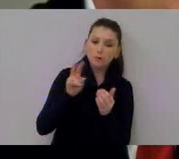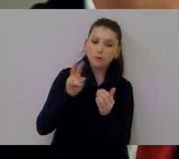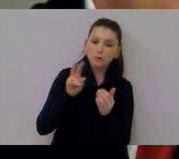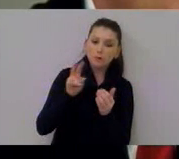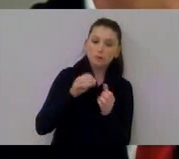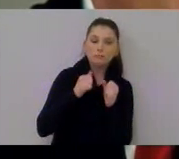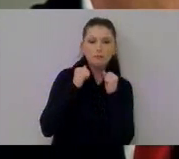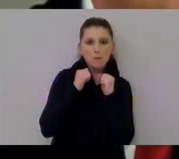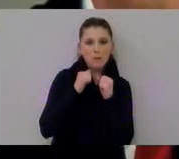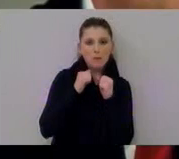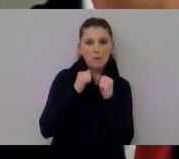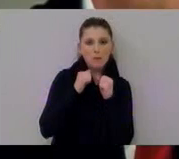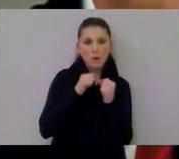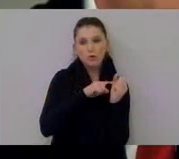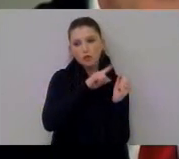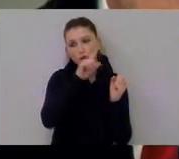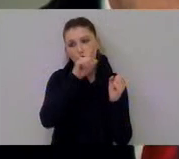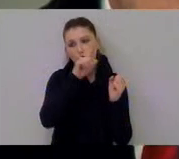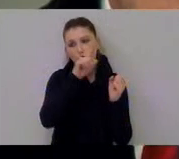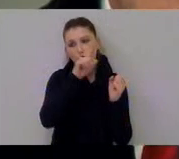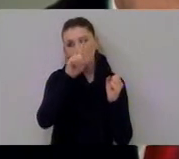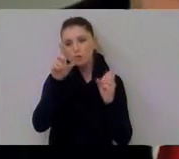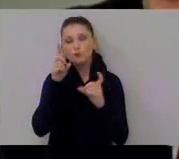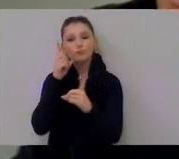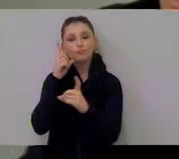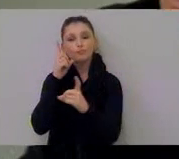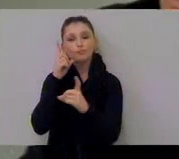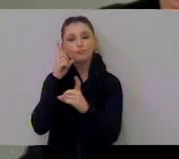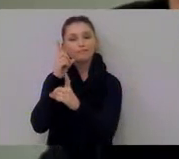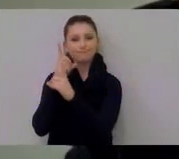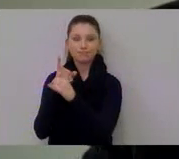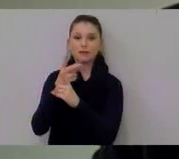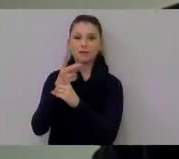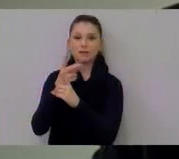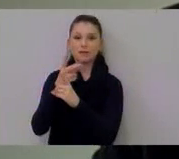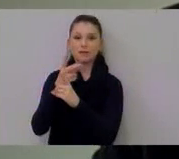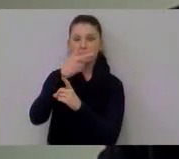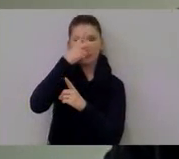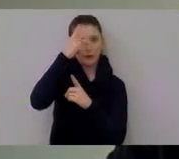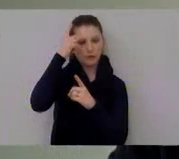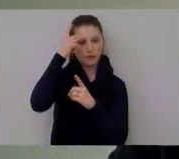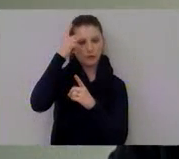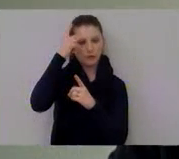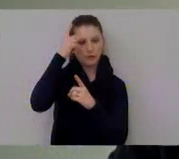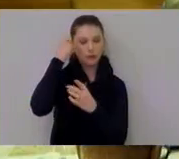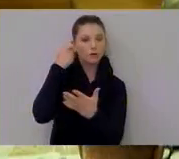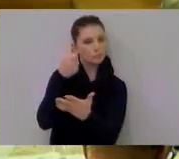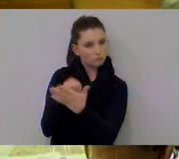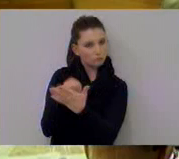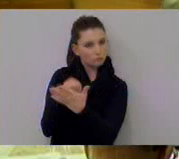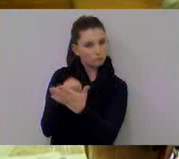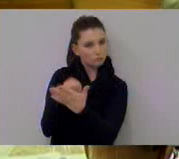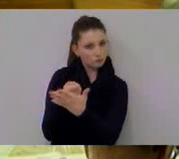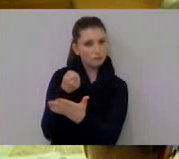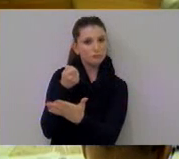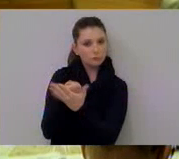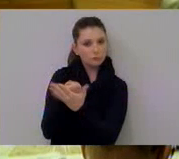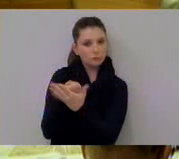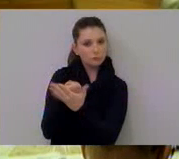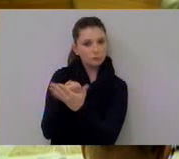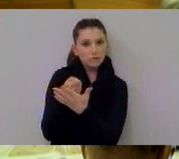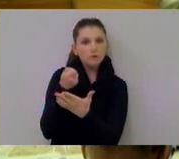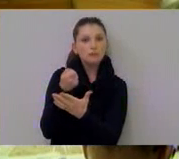encontro do prefeito municipal, cobrar a agilidade do